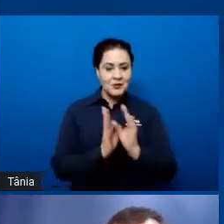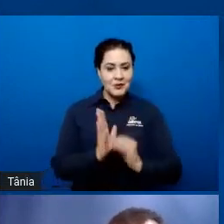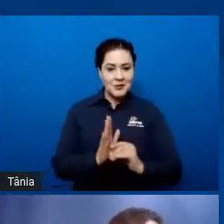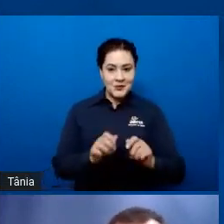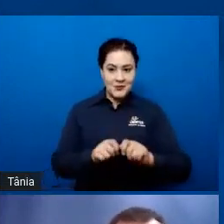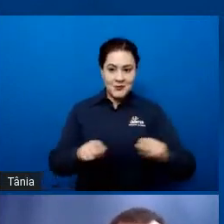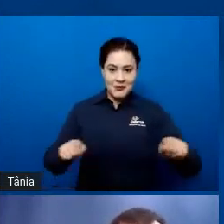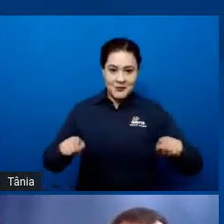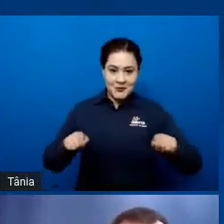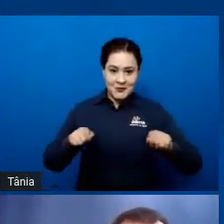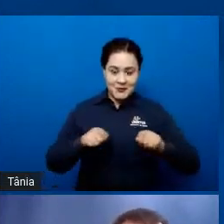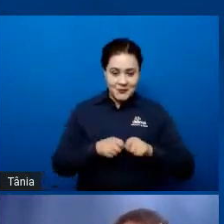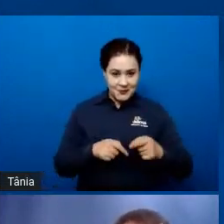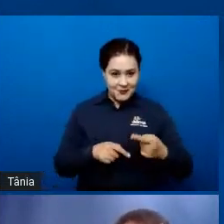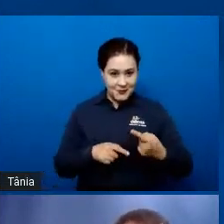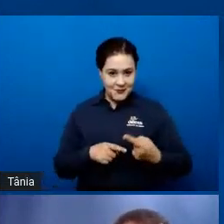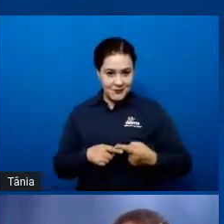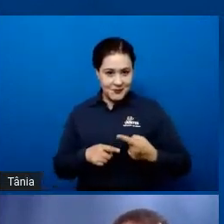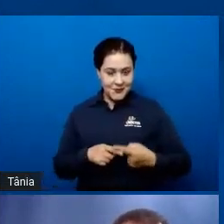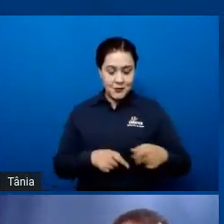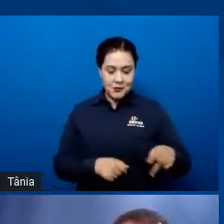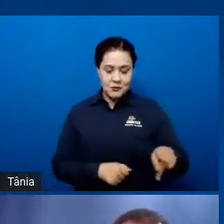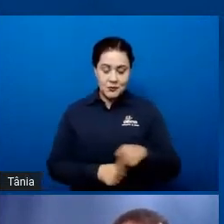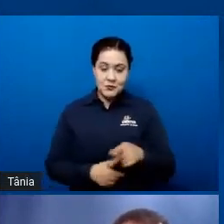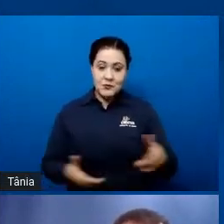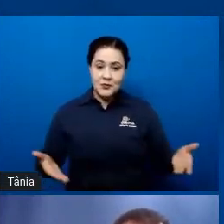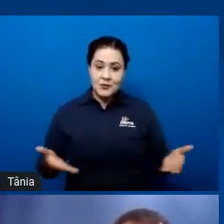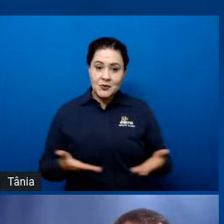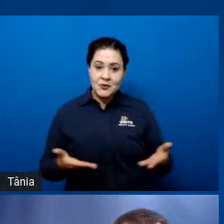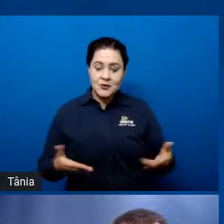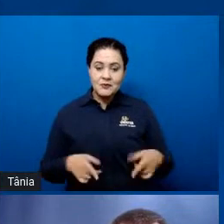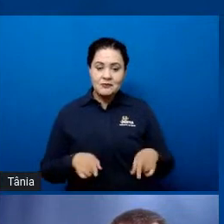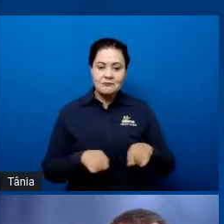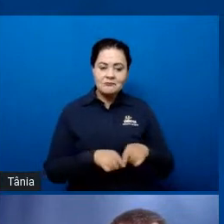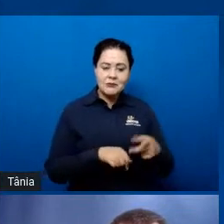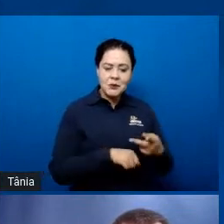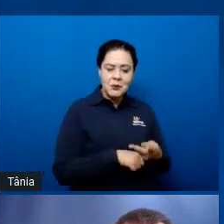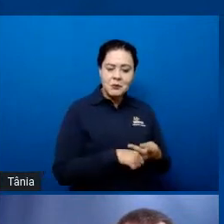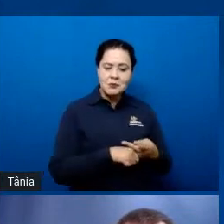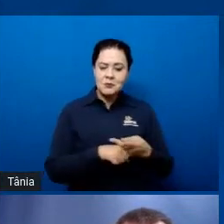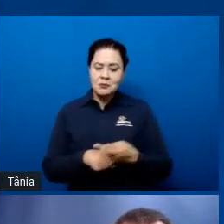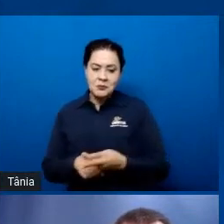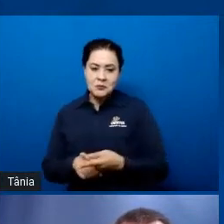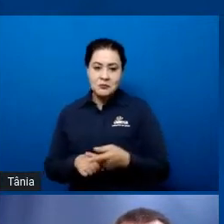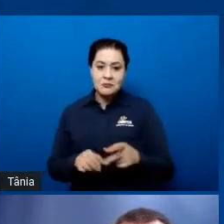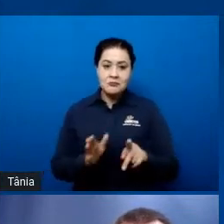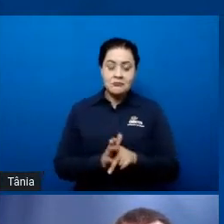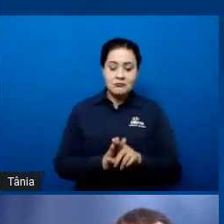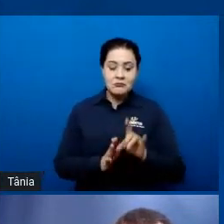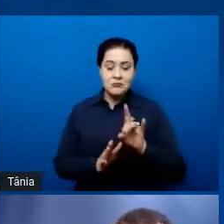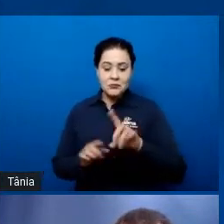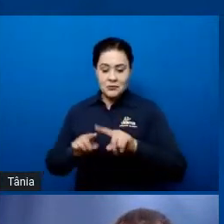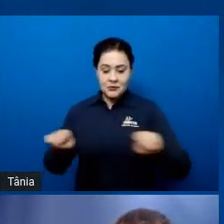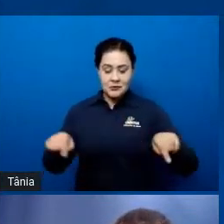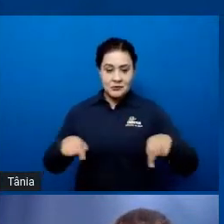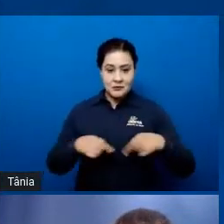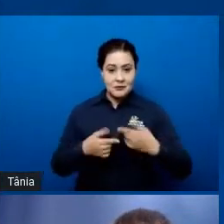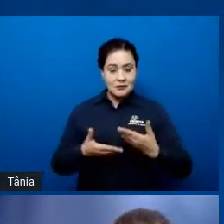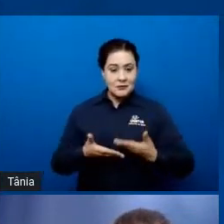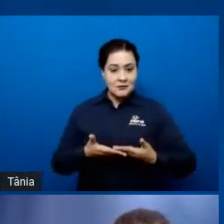Legal. Tá? Então, assim, professores hoje que estejam em busca de não apenas só sala de aula,